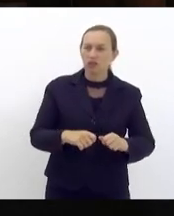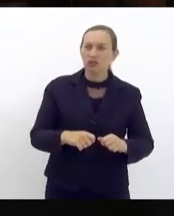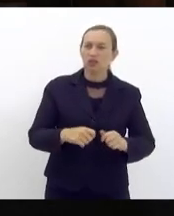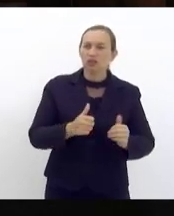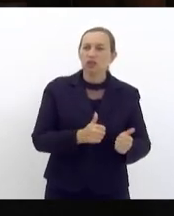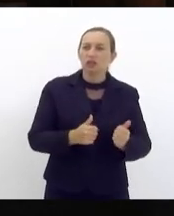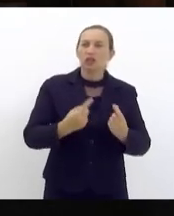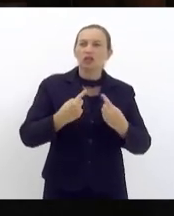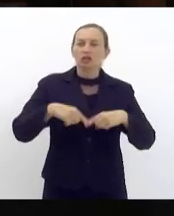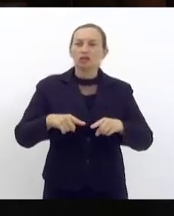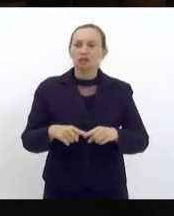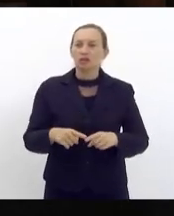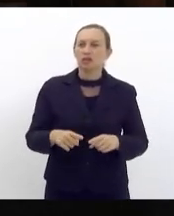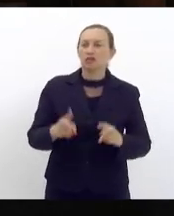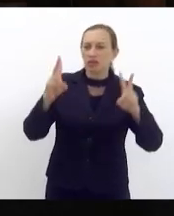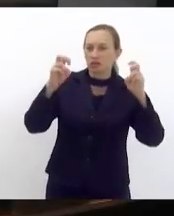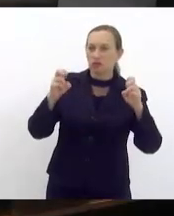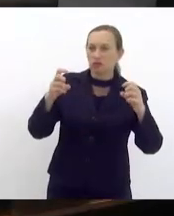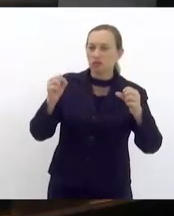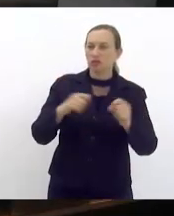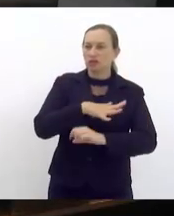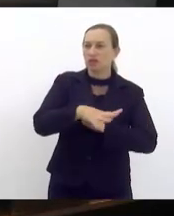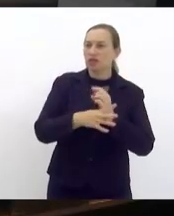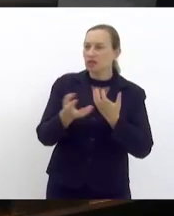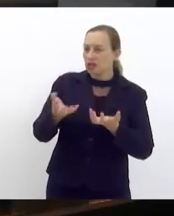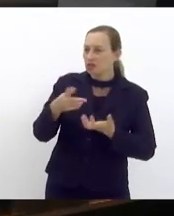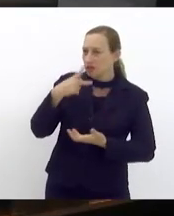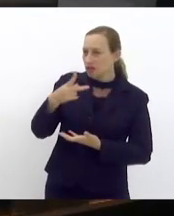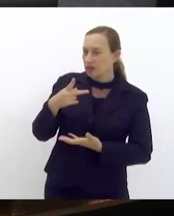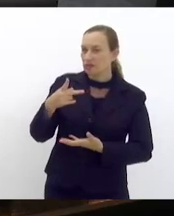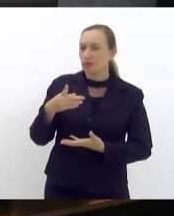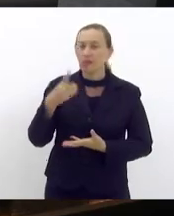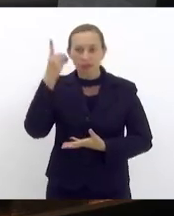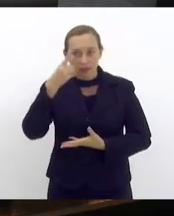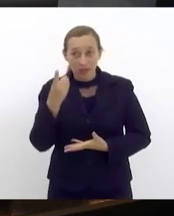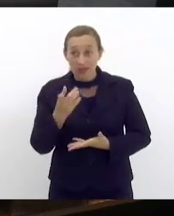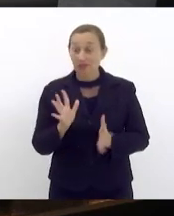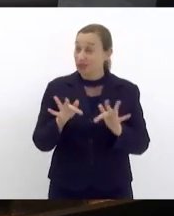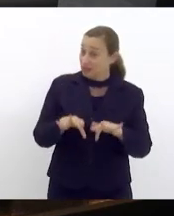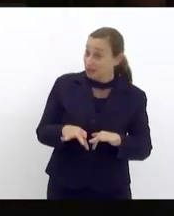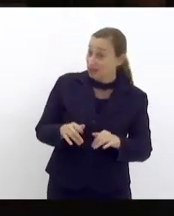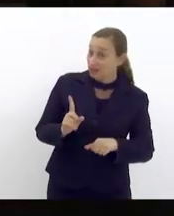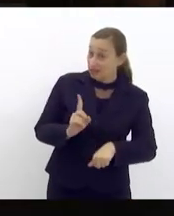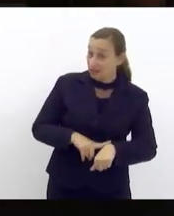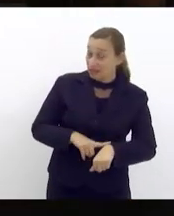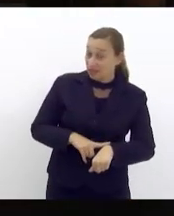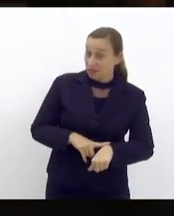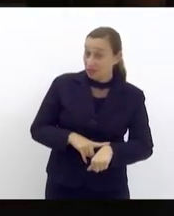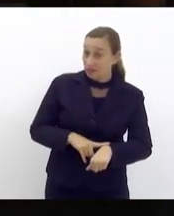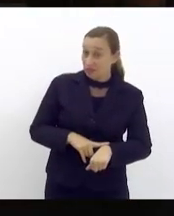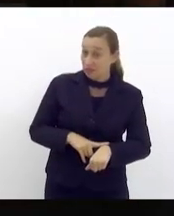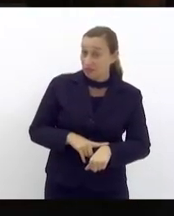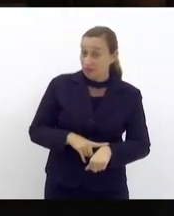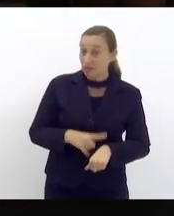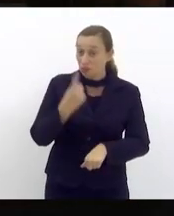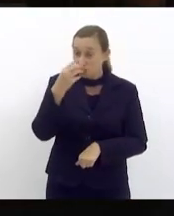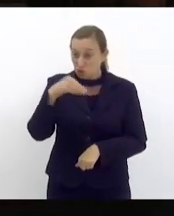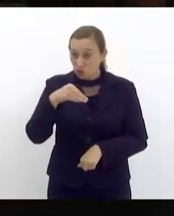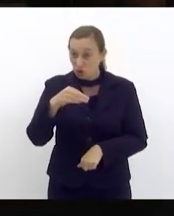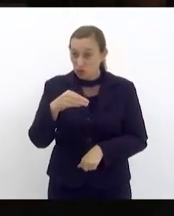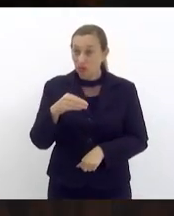questões sociais é uma parte deputada finalizei aqui mas tem um tempo ainda Presidente um